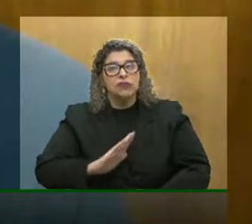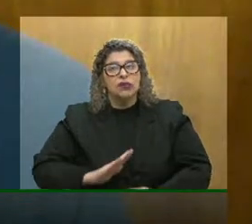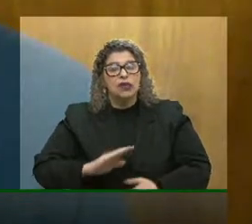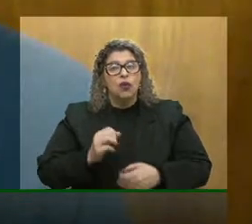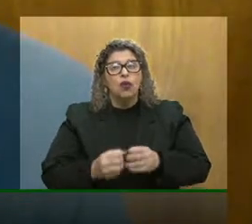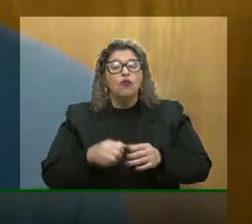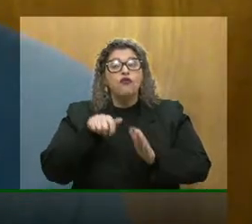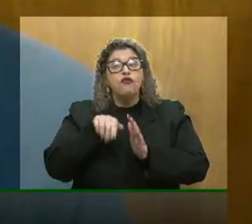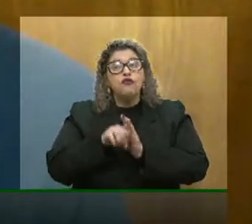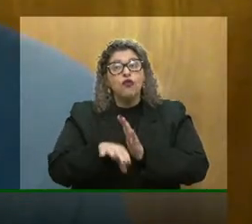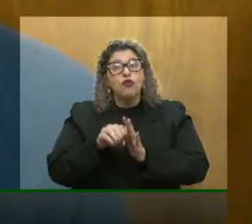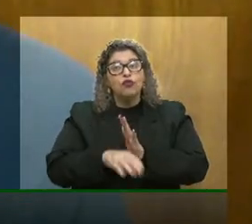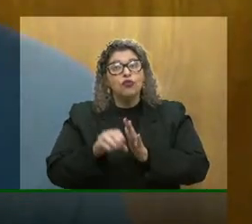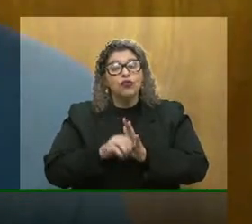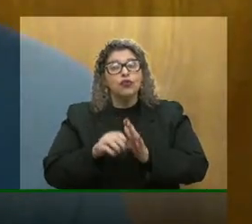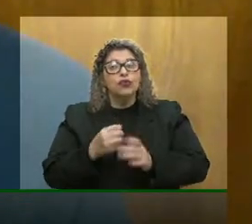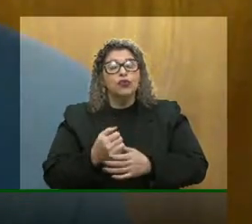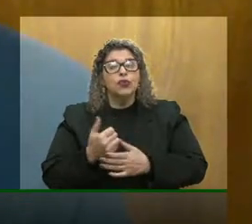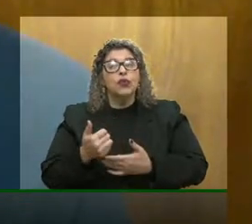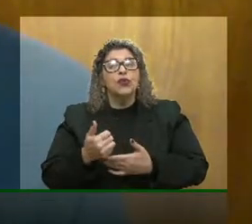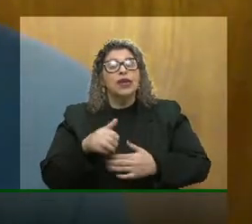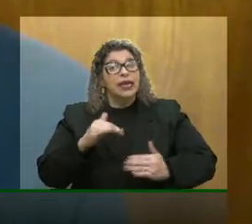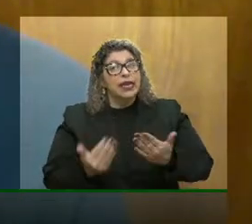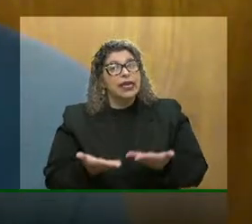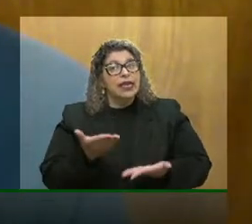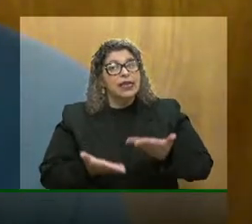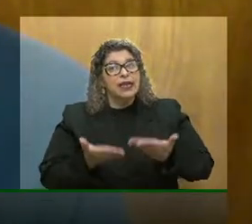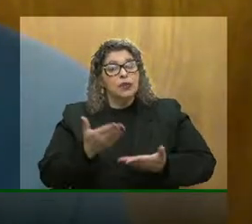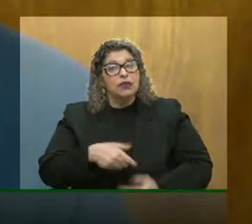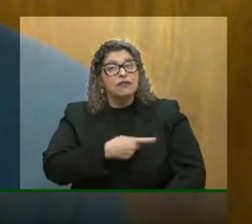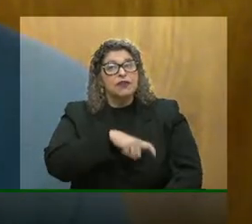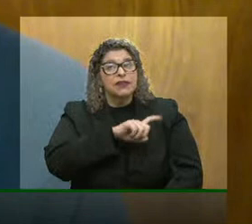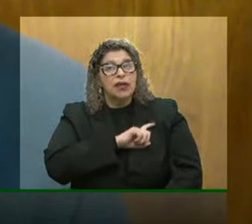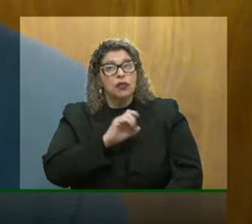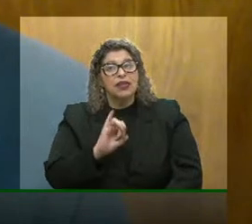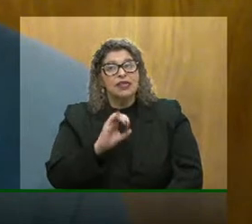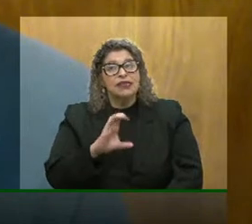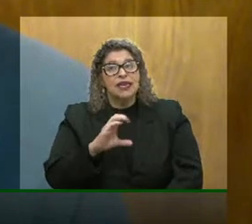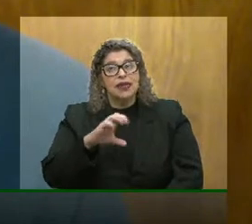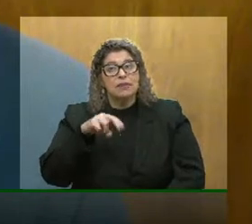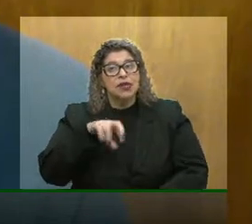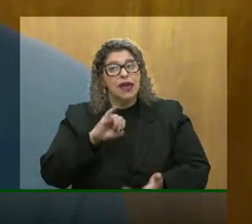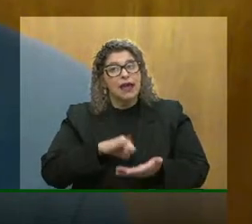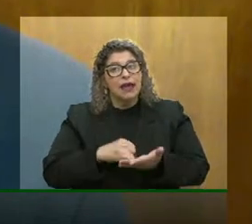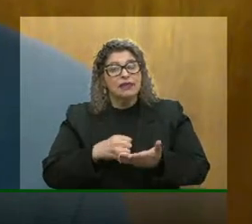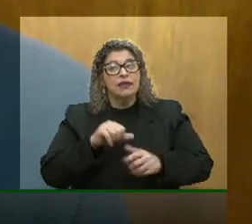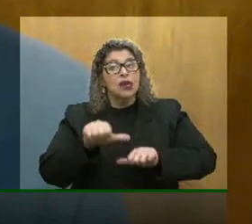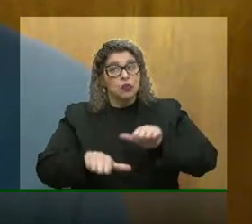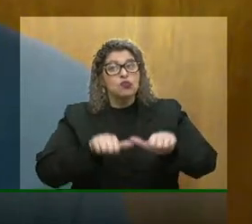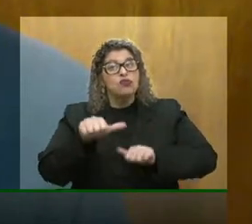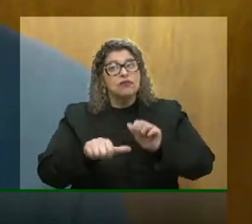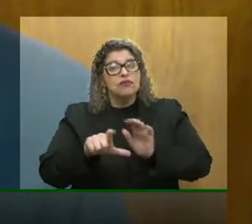Econômico e Equilíbrio Fiscal do Estado do Rio Grande do Sul, devolve ICMS, altera a Lei